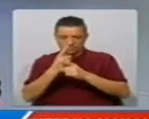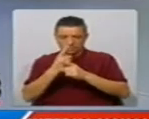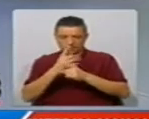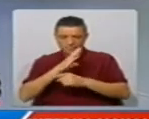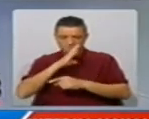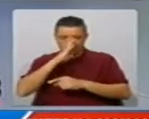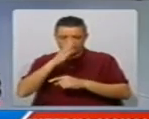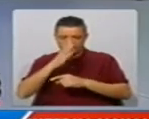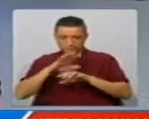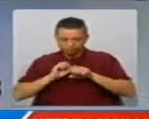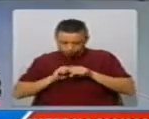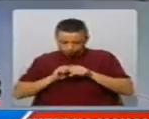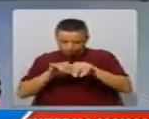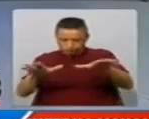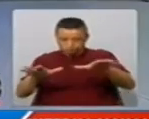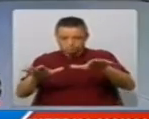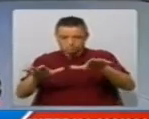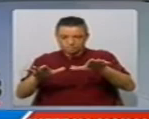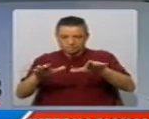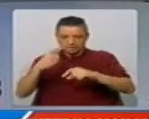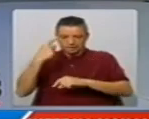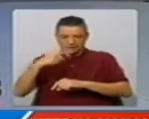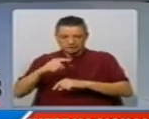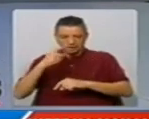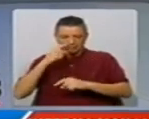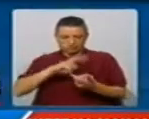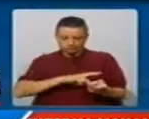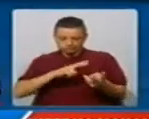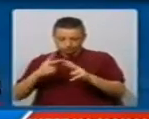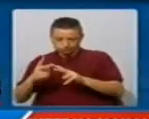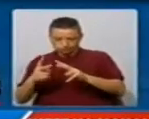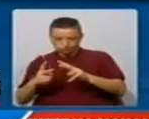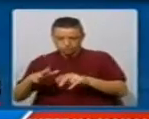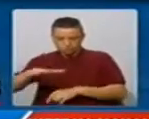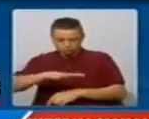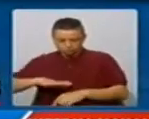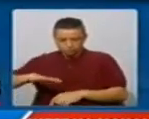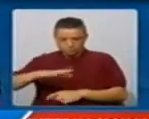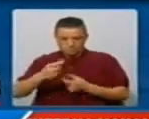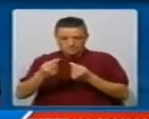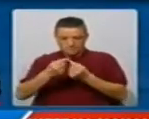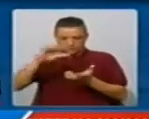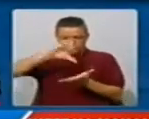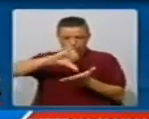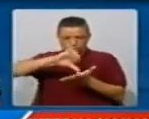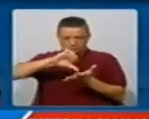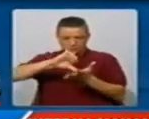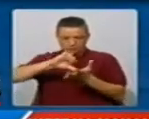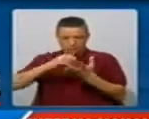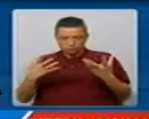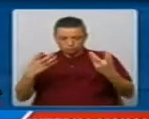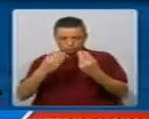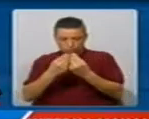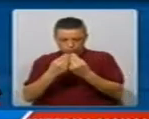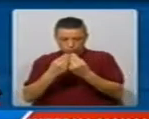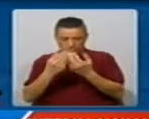gravitacionalmente por este enxame. Estamos a falar de galáxias que emigraram ou migraram para zonas mais próximas do centro deste enxame